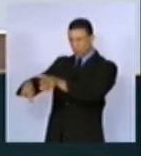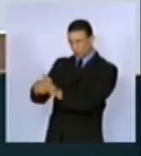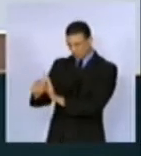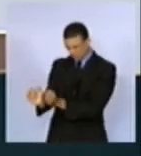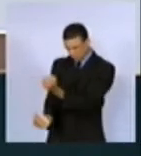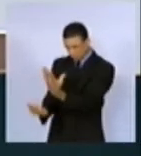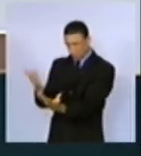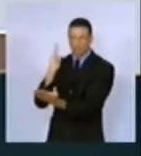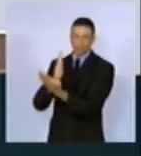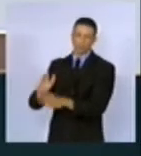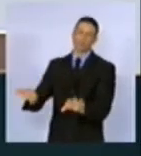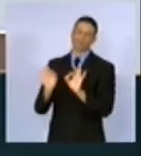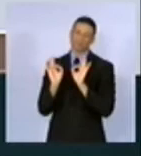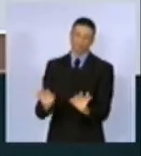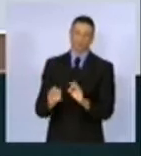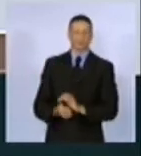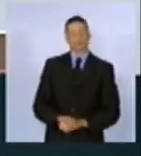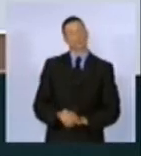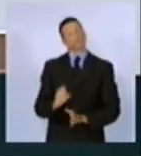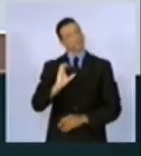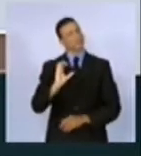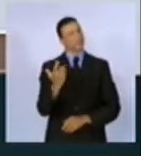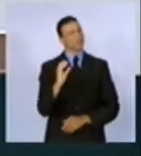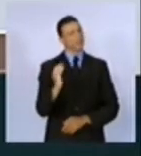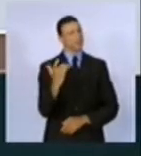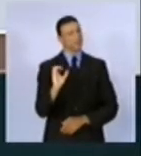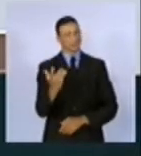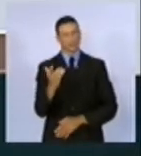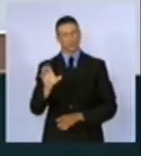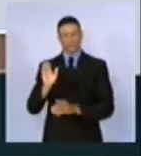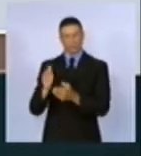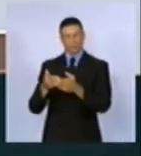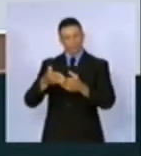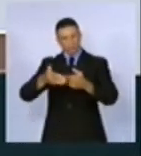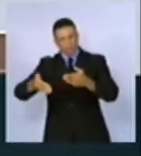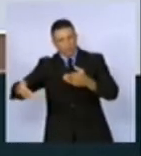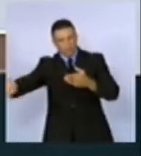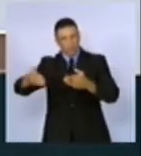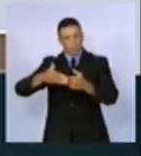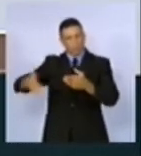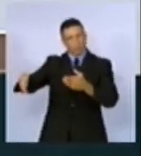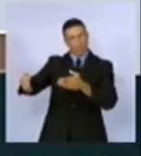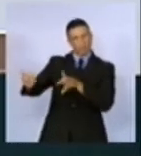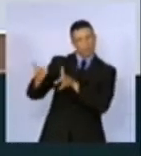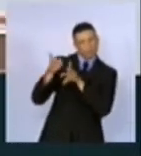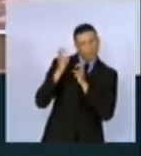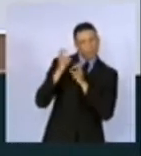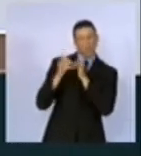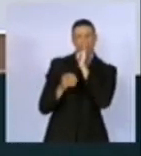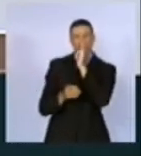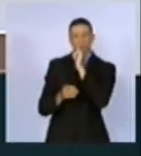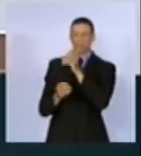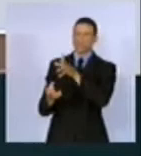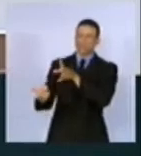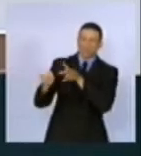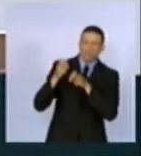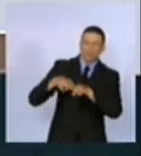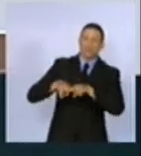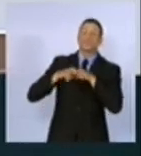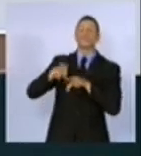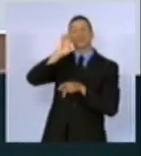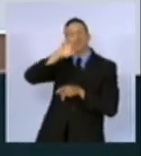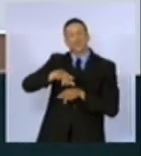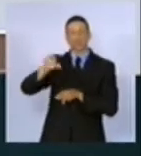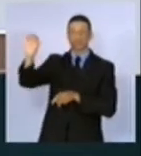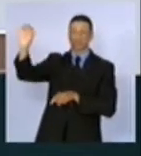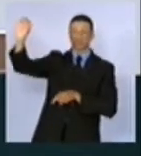é evidentemente que ela entra numa perspectiva justamente dos danos que foram trazidos